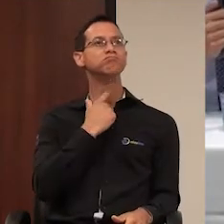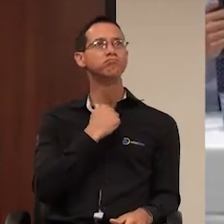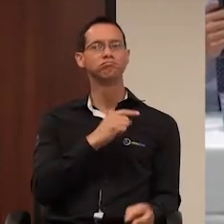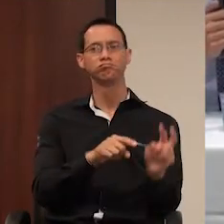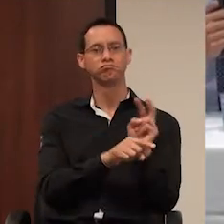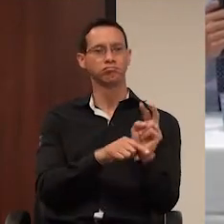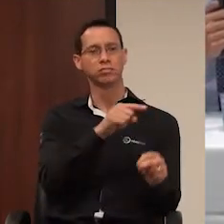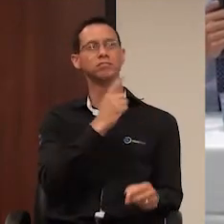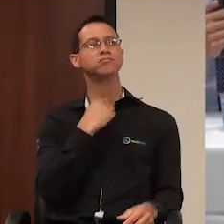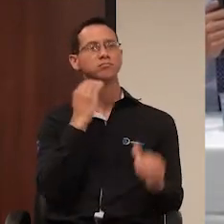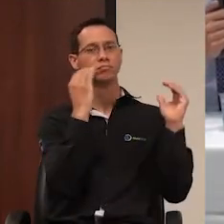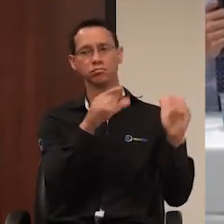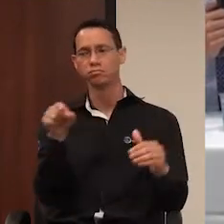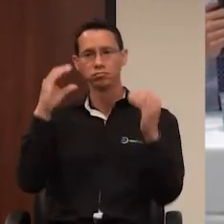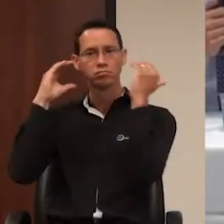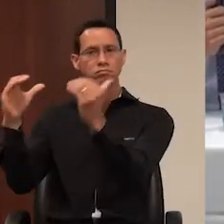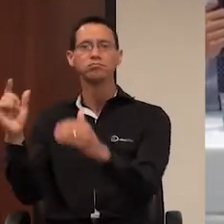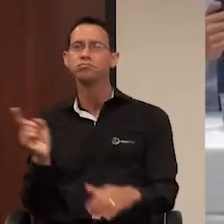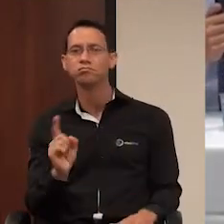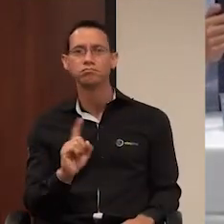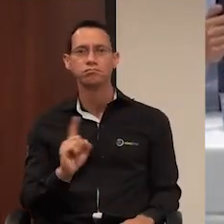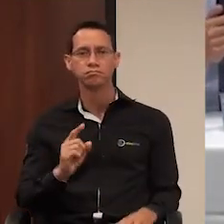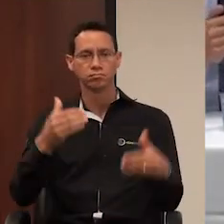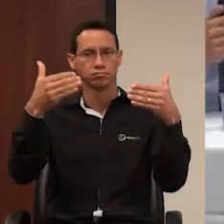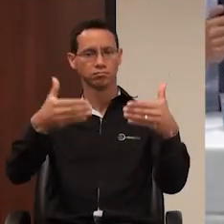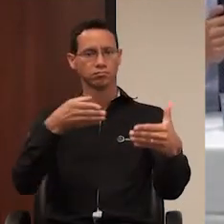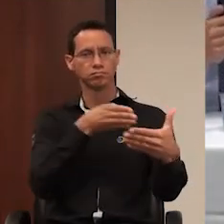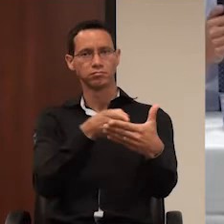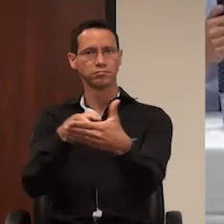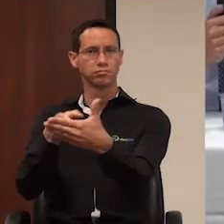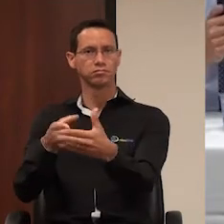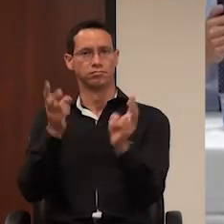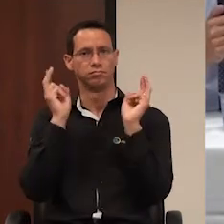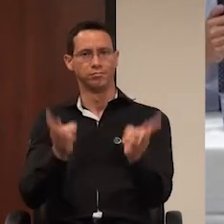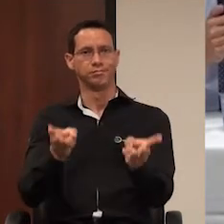essas barreiras. Então essas barreiras vão continuar sendo genéricas.